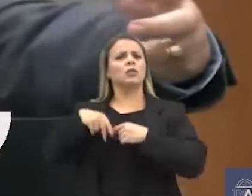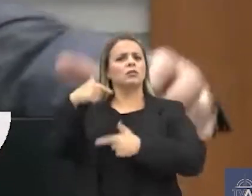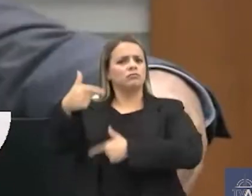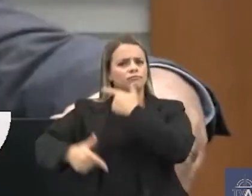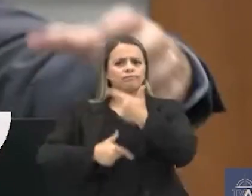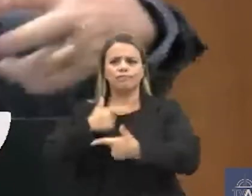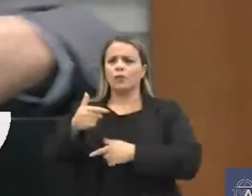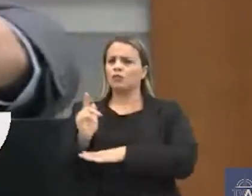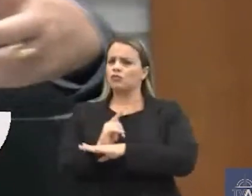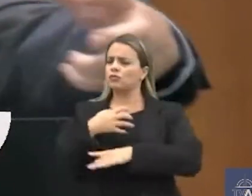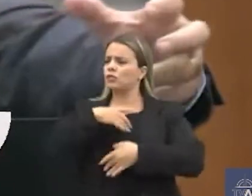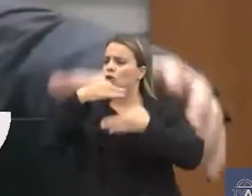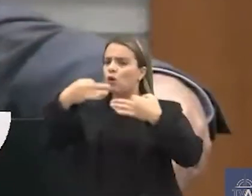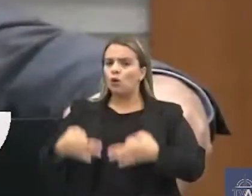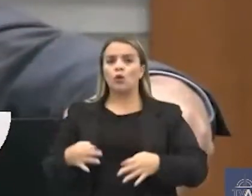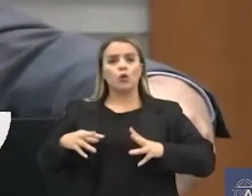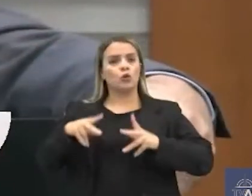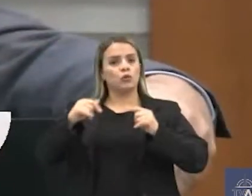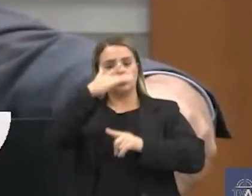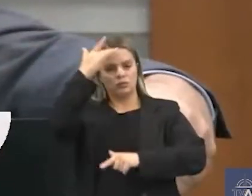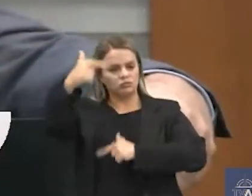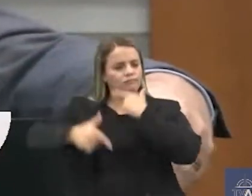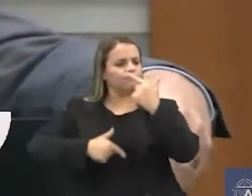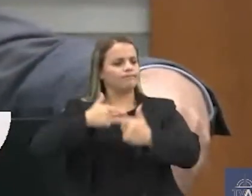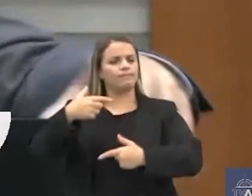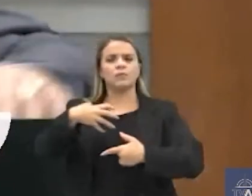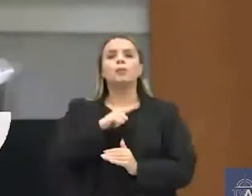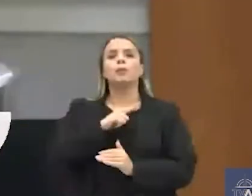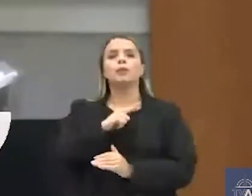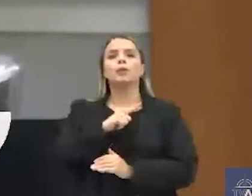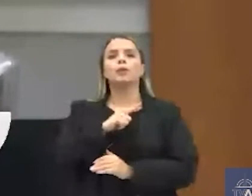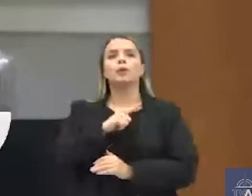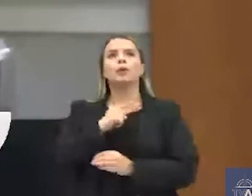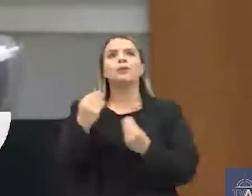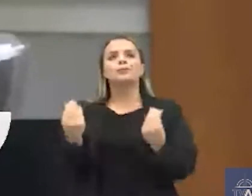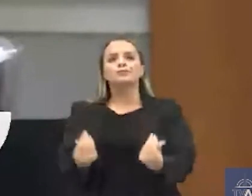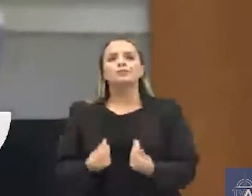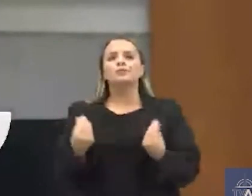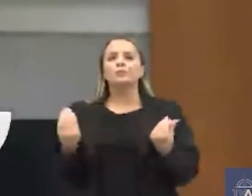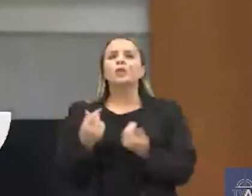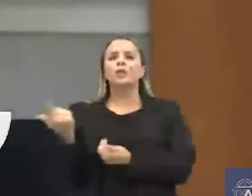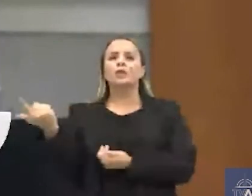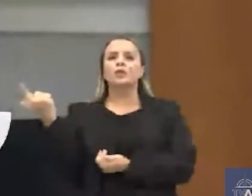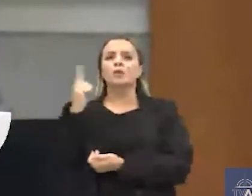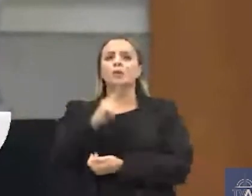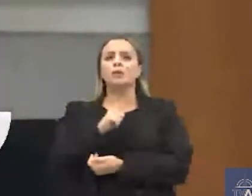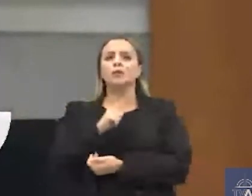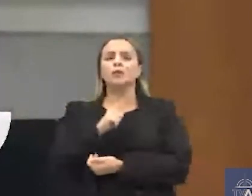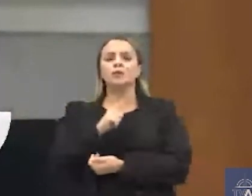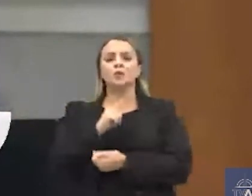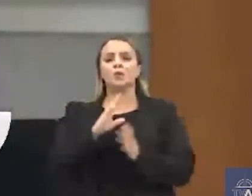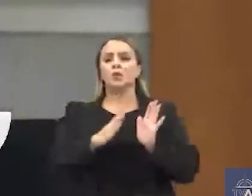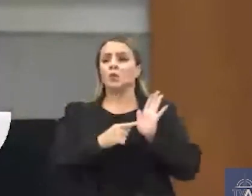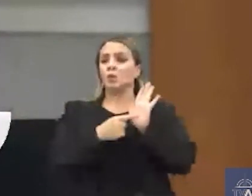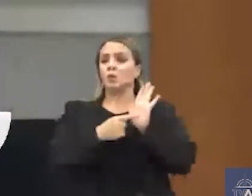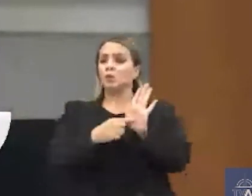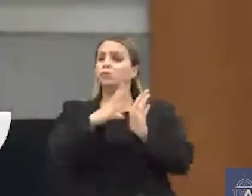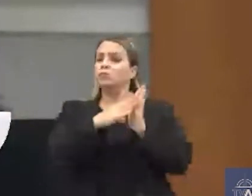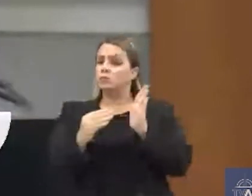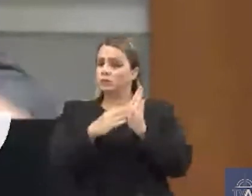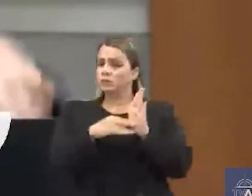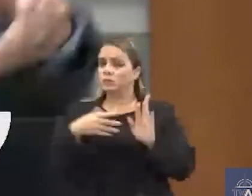gestão e todo o tribunal trabalhado de forma Coesa ser o exemplo sem